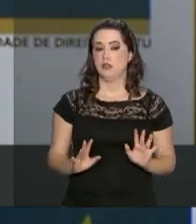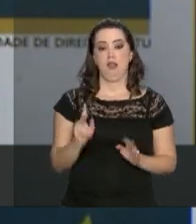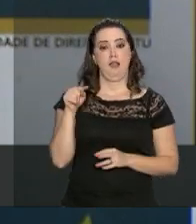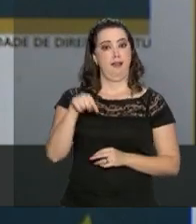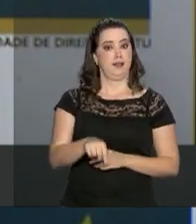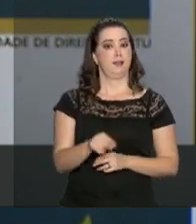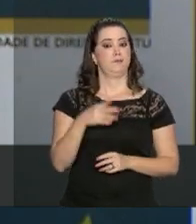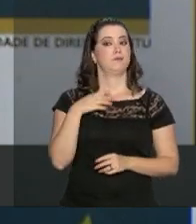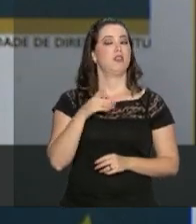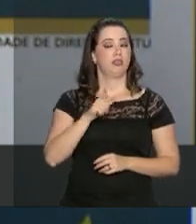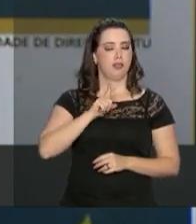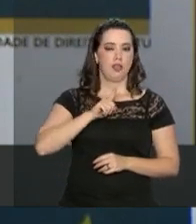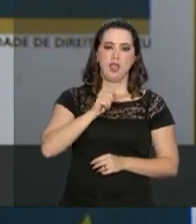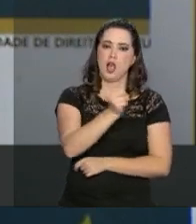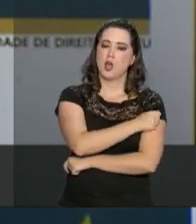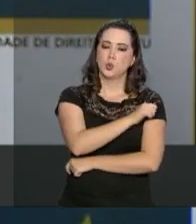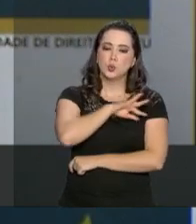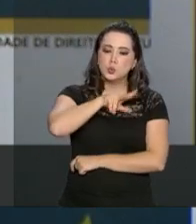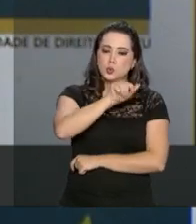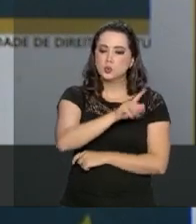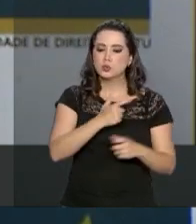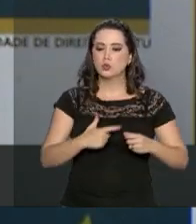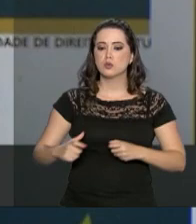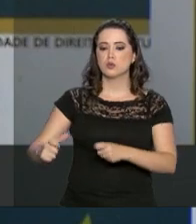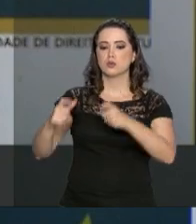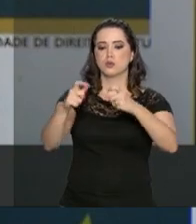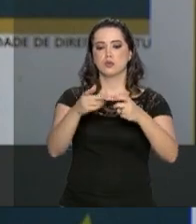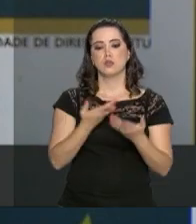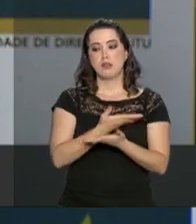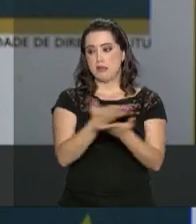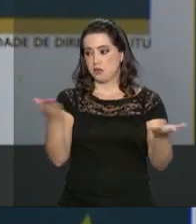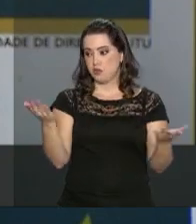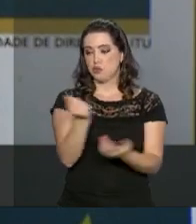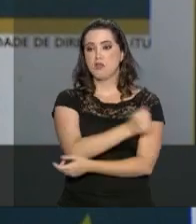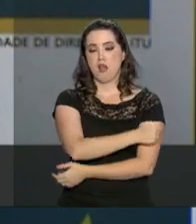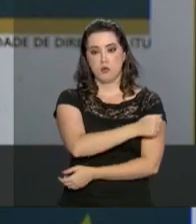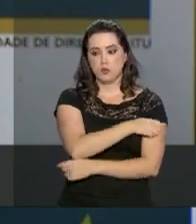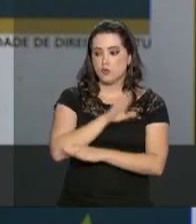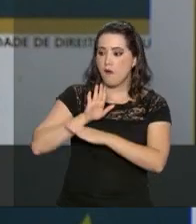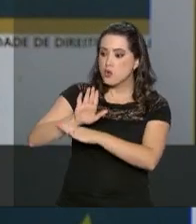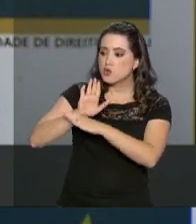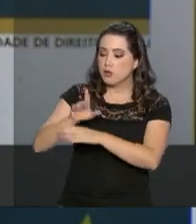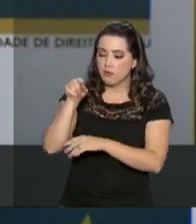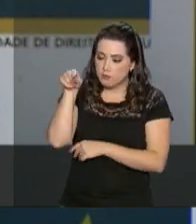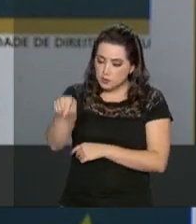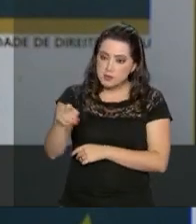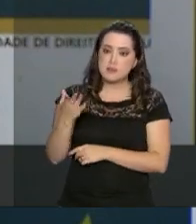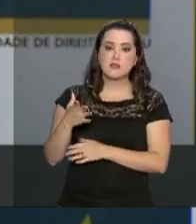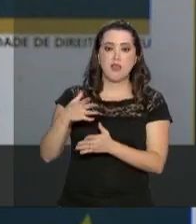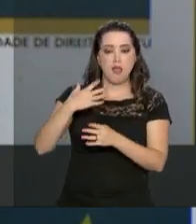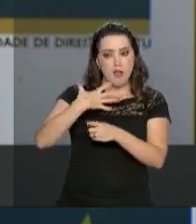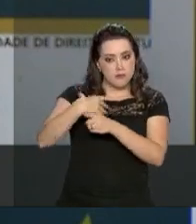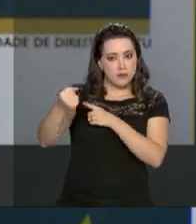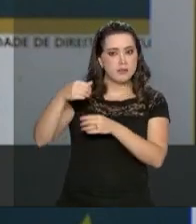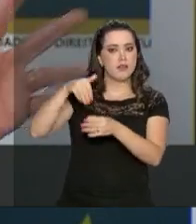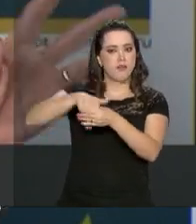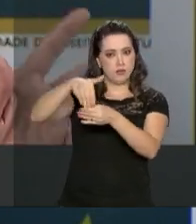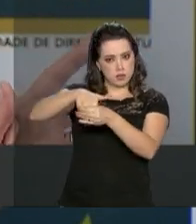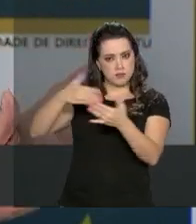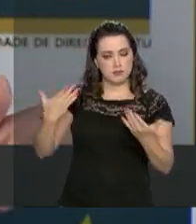disse, aqui você tem alunos de toda a região. Estes alunos vão ajudá-lo a eleger-se. Eu já tinha